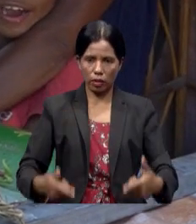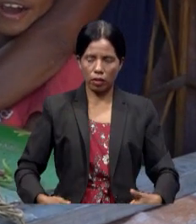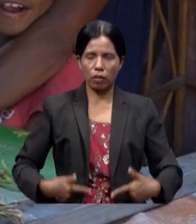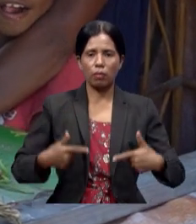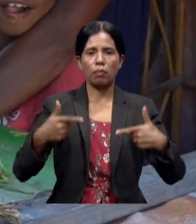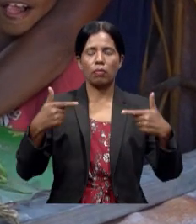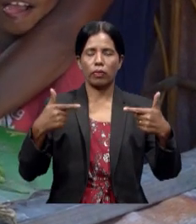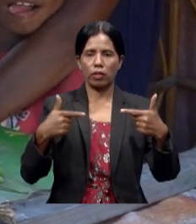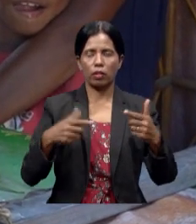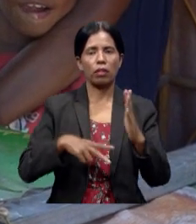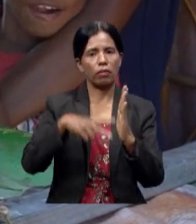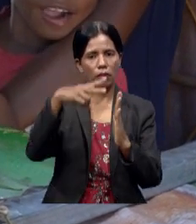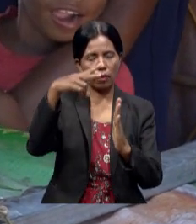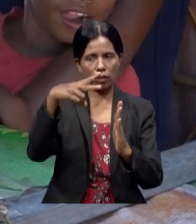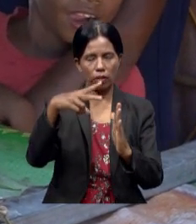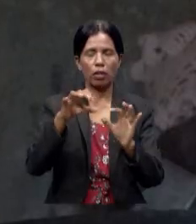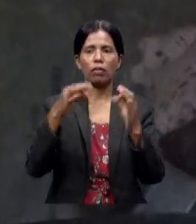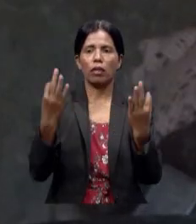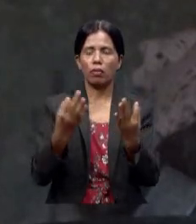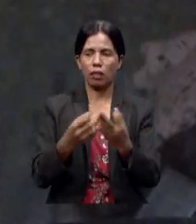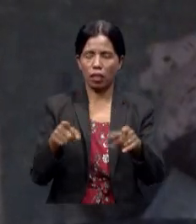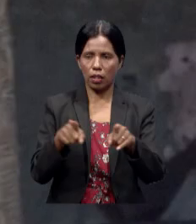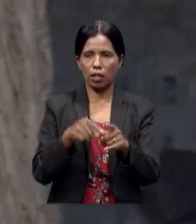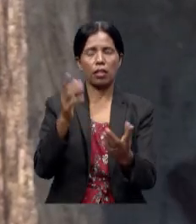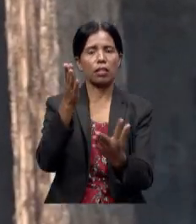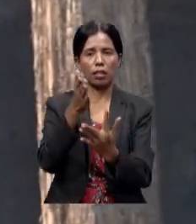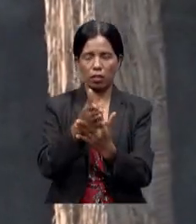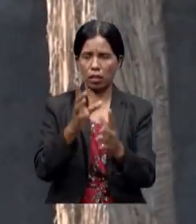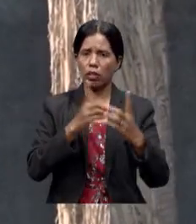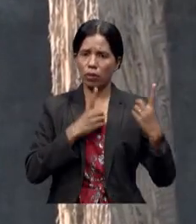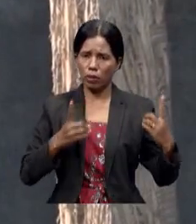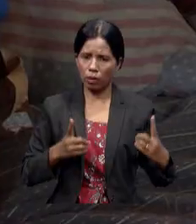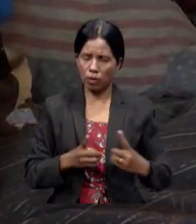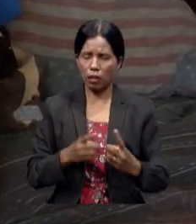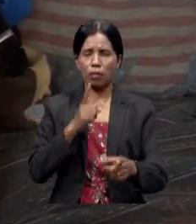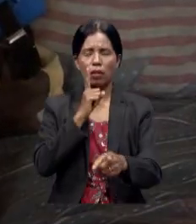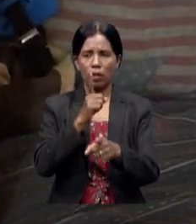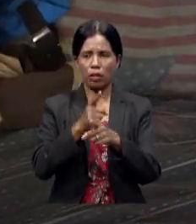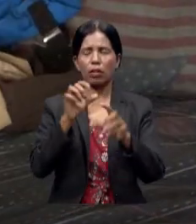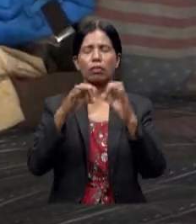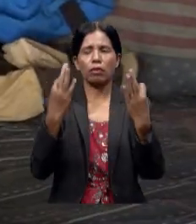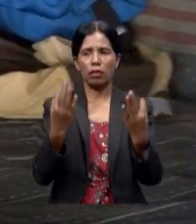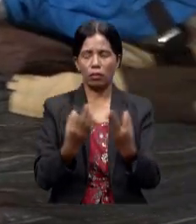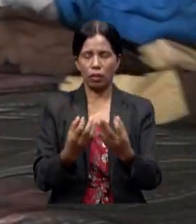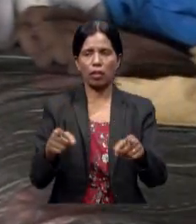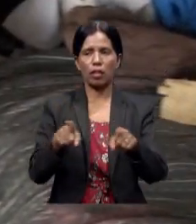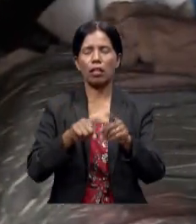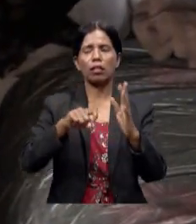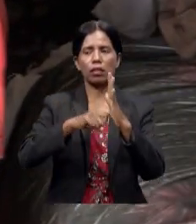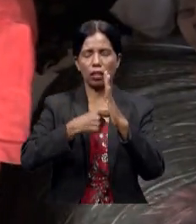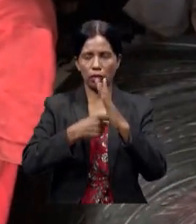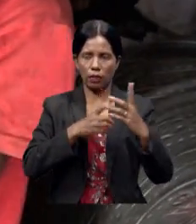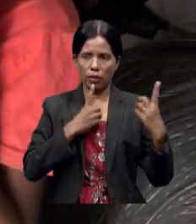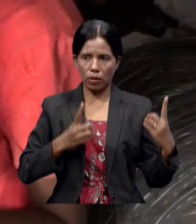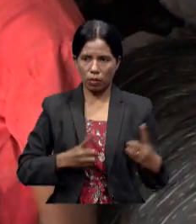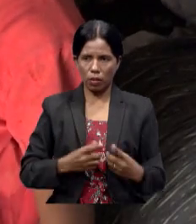falling. Família sai centro badoming nebe perfeito, família mos nuder savi badoming iha Morris